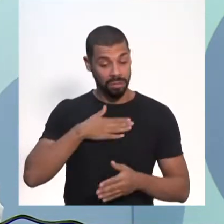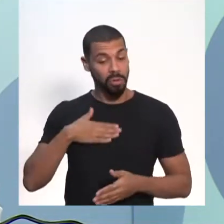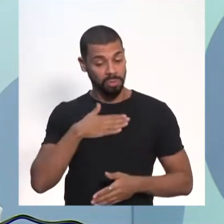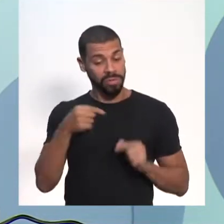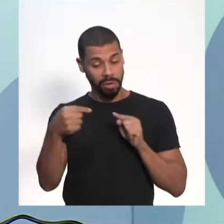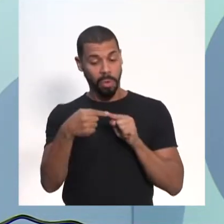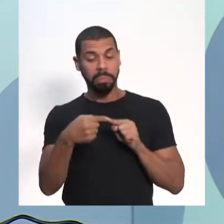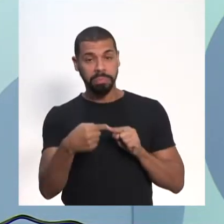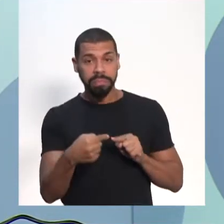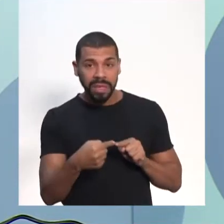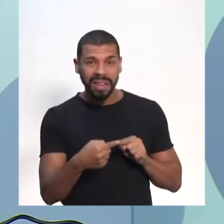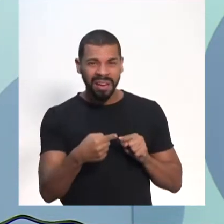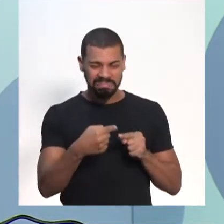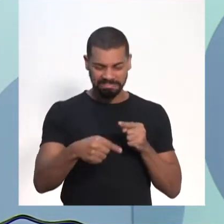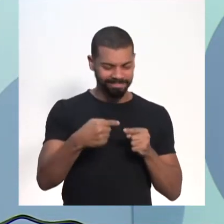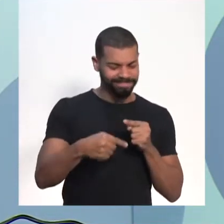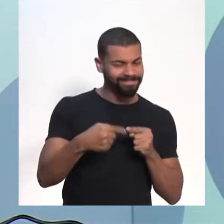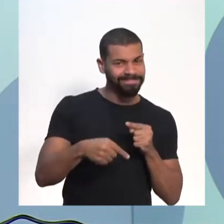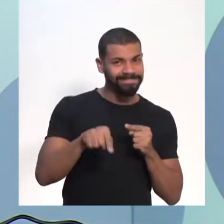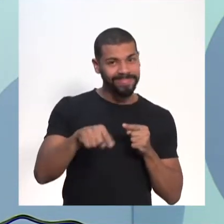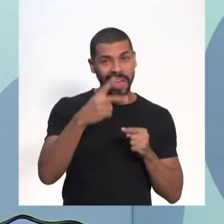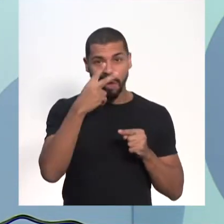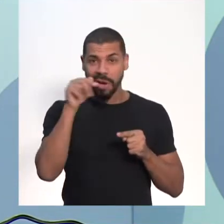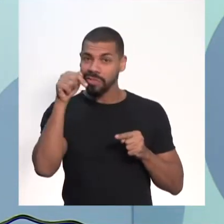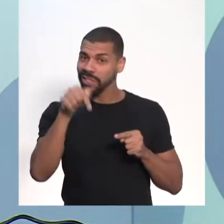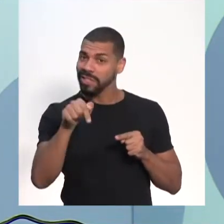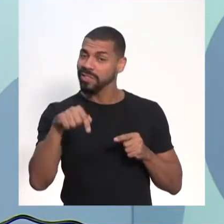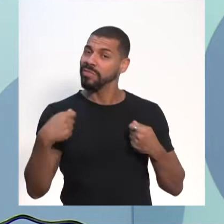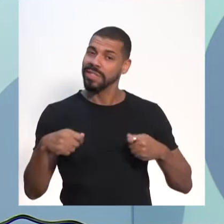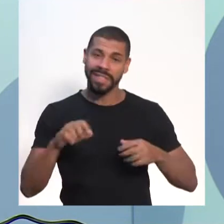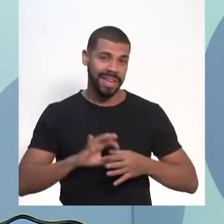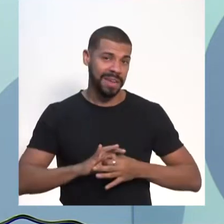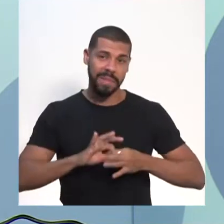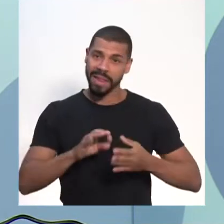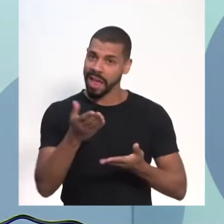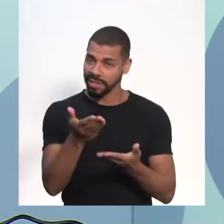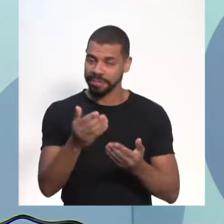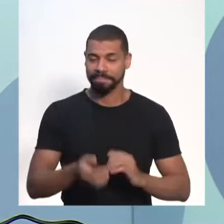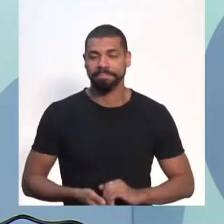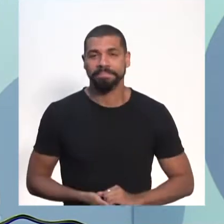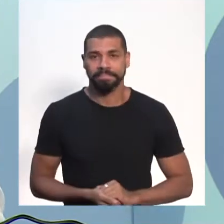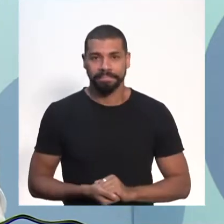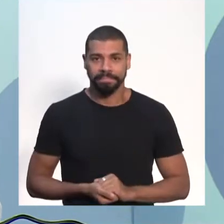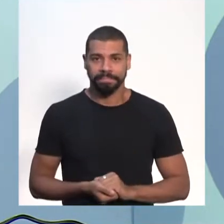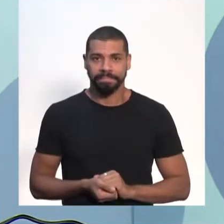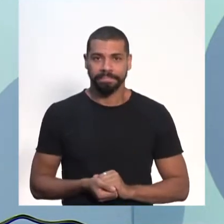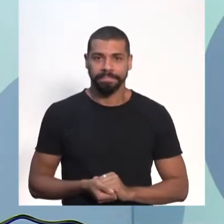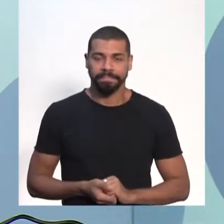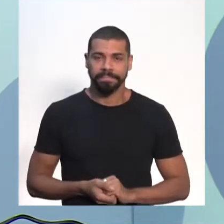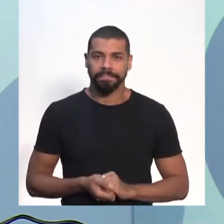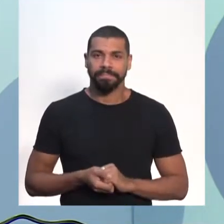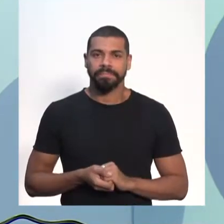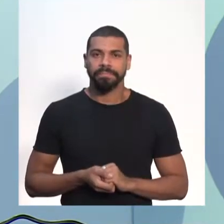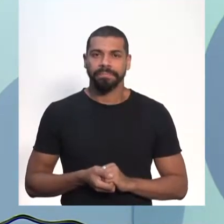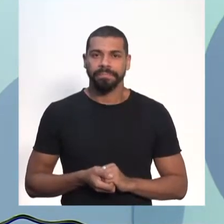que a gente levou. Eu acho que isso vocês têm toda a liberdade para fazer. Deixa eu